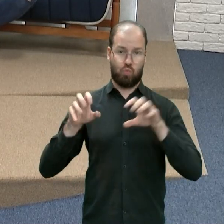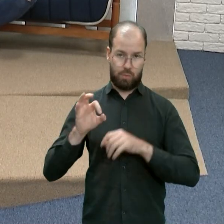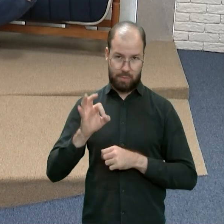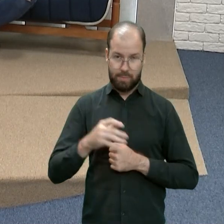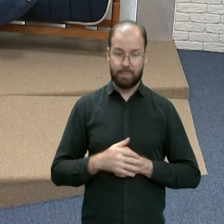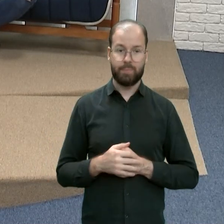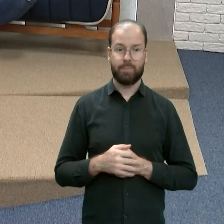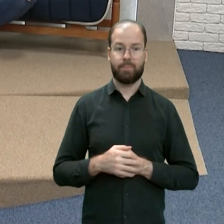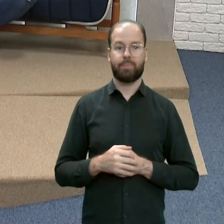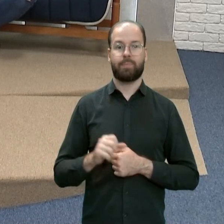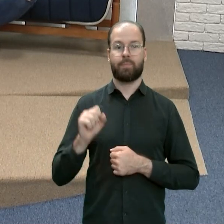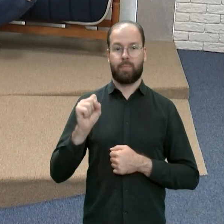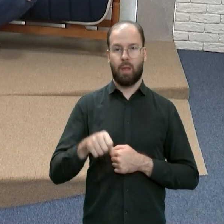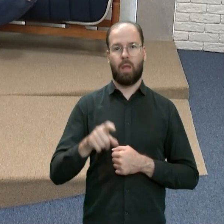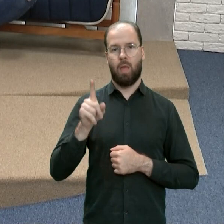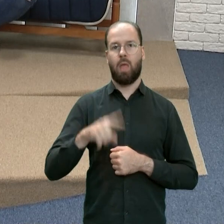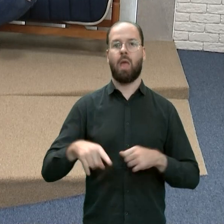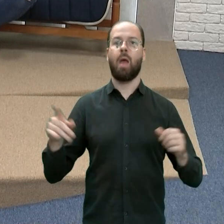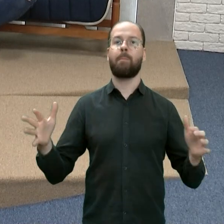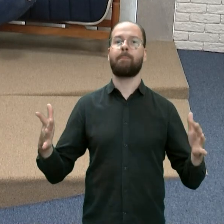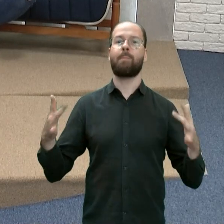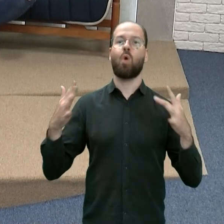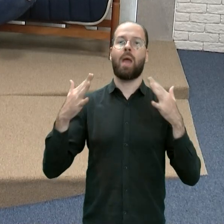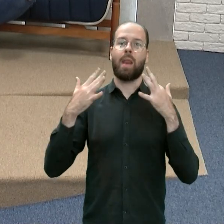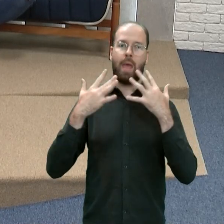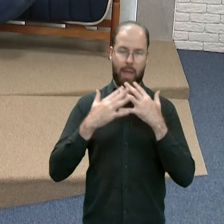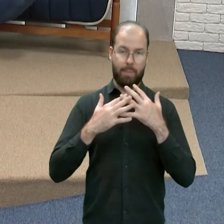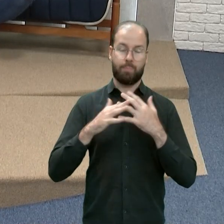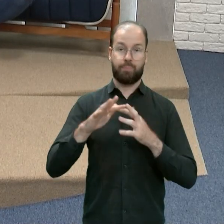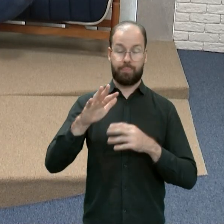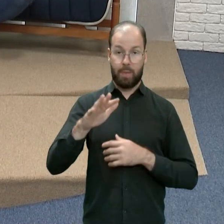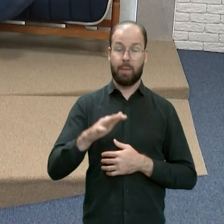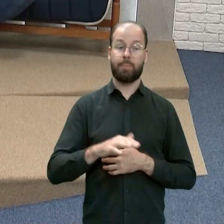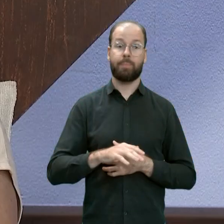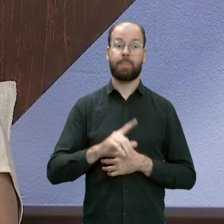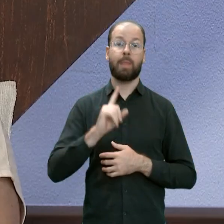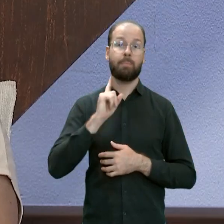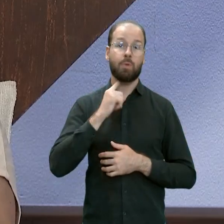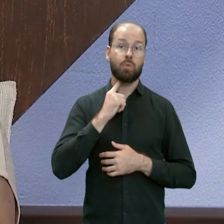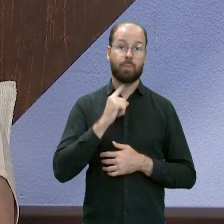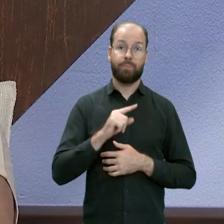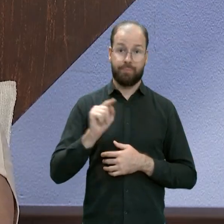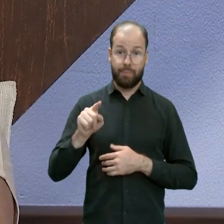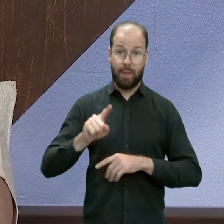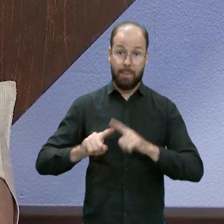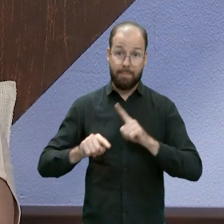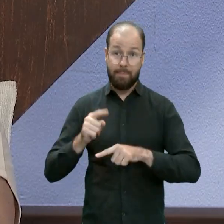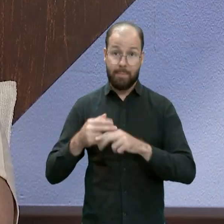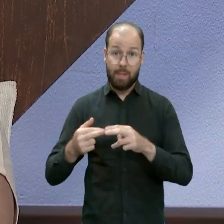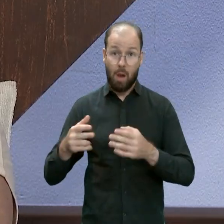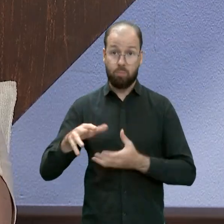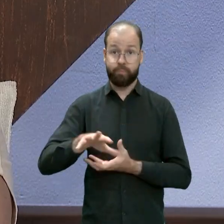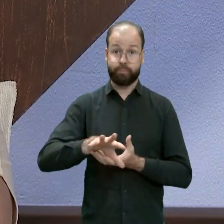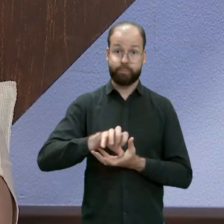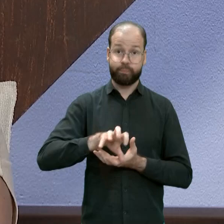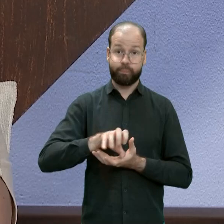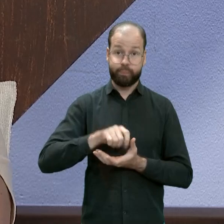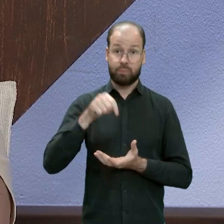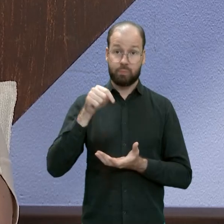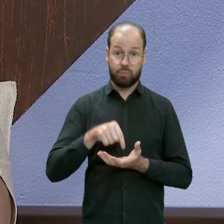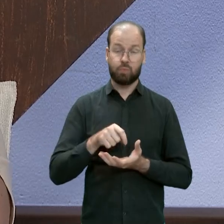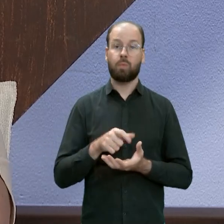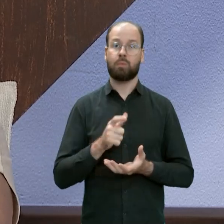material particulado é poeira, né, em si. Só que esse material particulado, ele leva junto, por